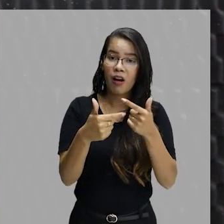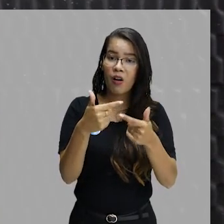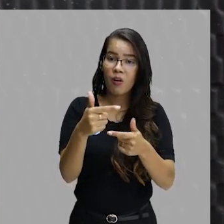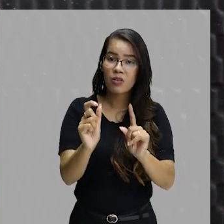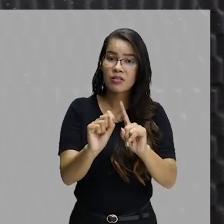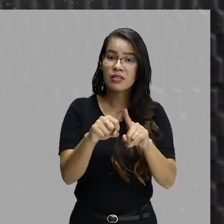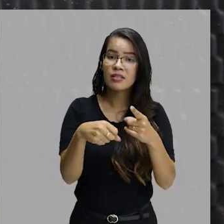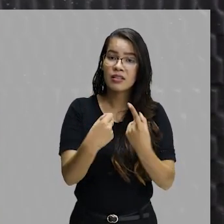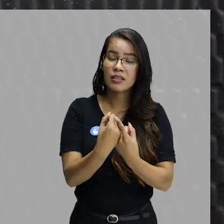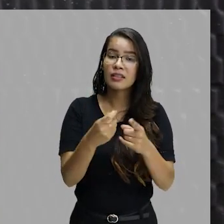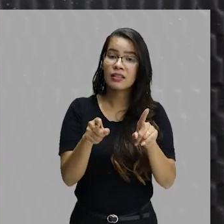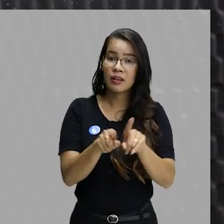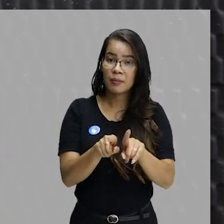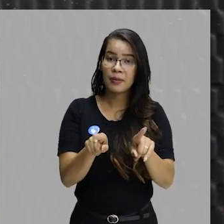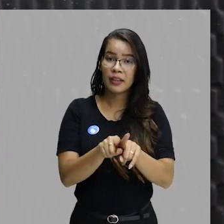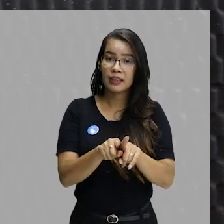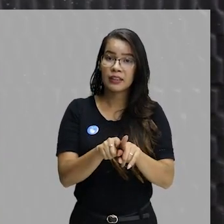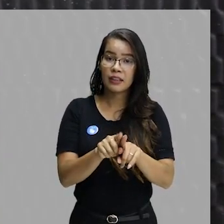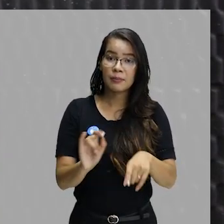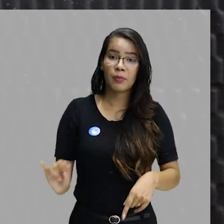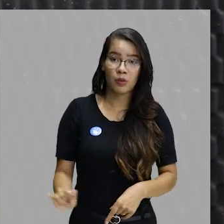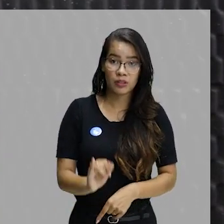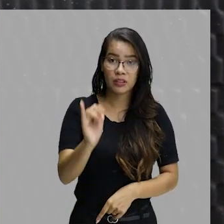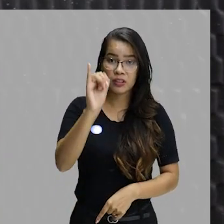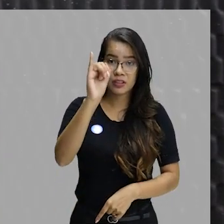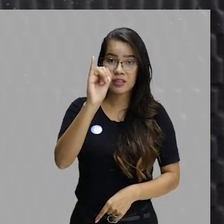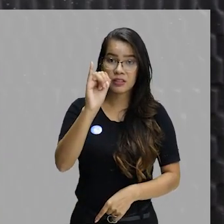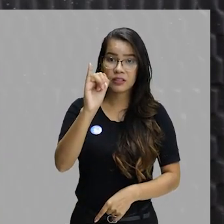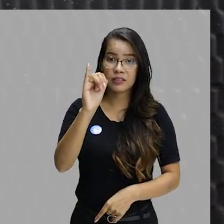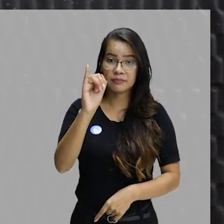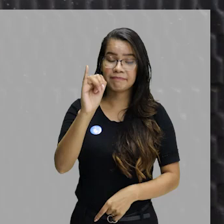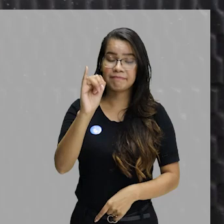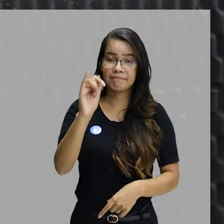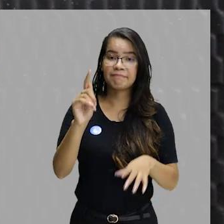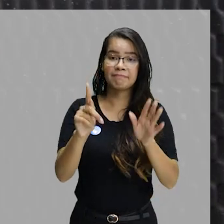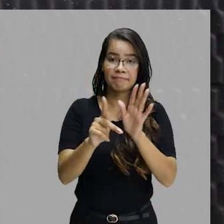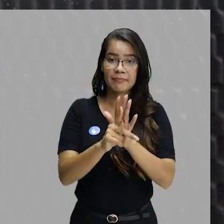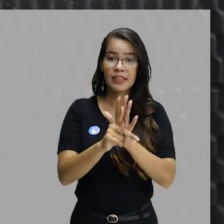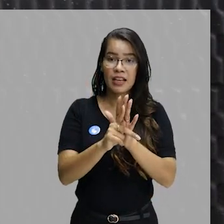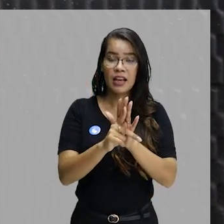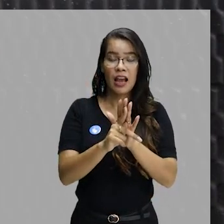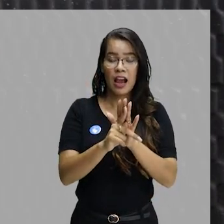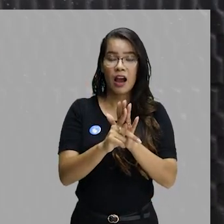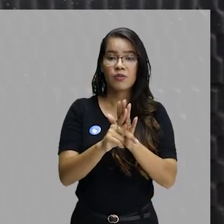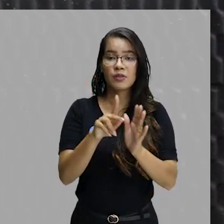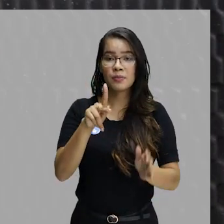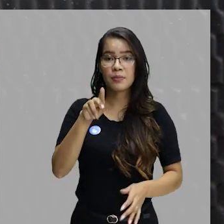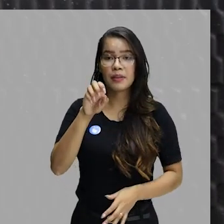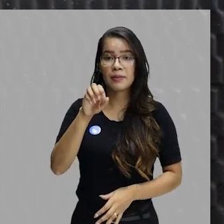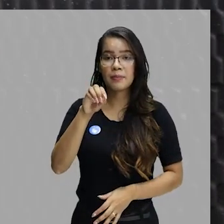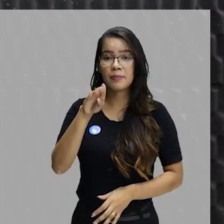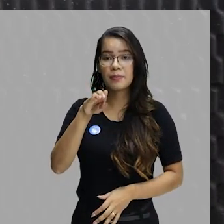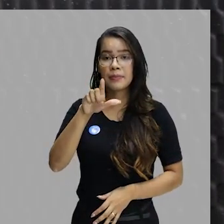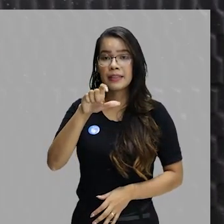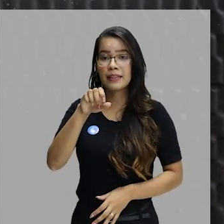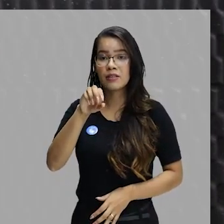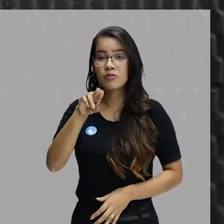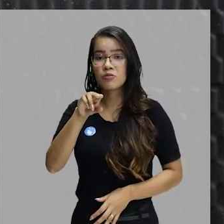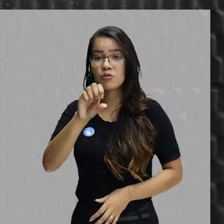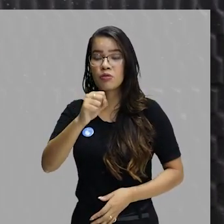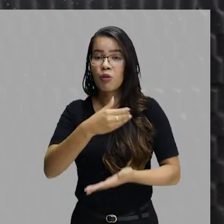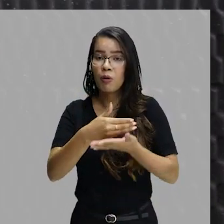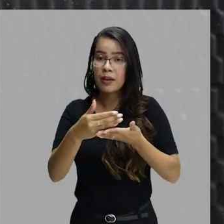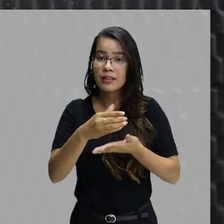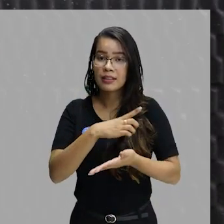dessas importâncias que eles vão tendo dentro dessa sociedade, os plebeus conseguem, no início dessa república, uma série